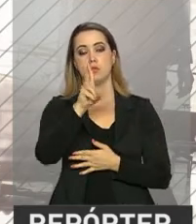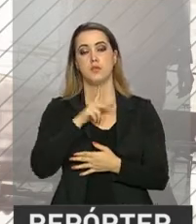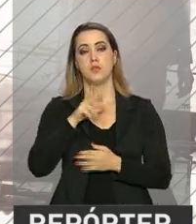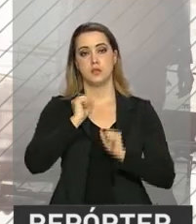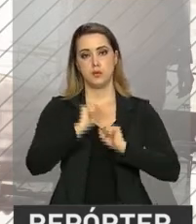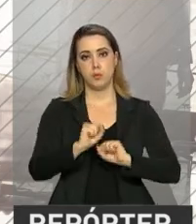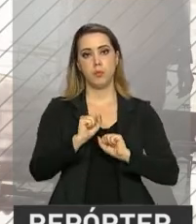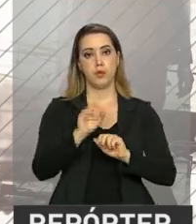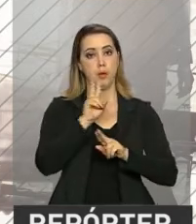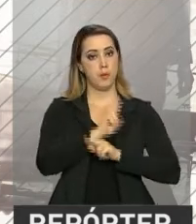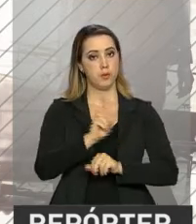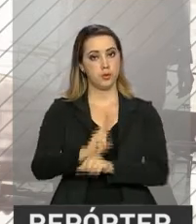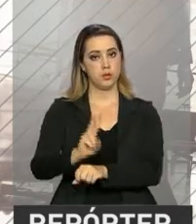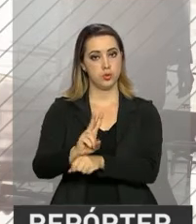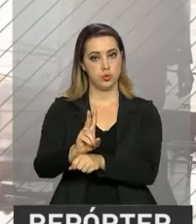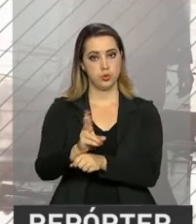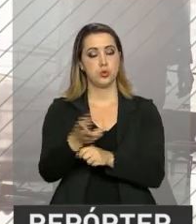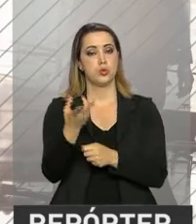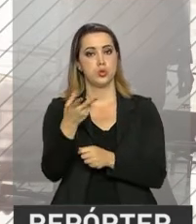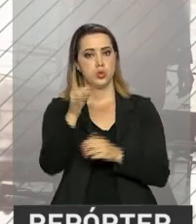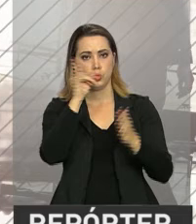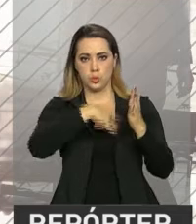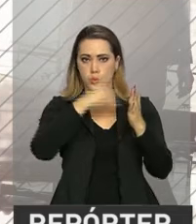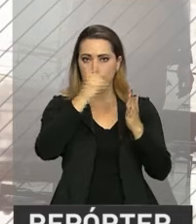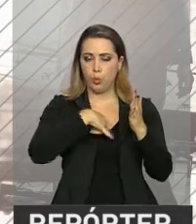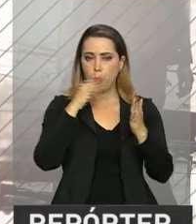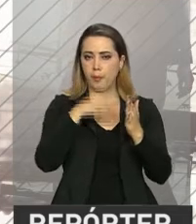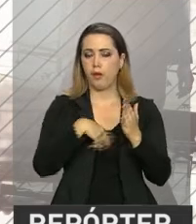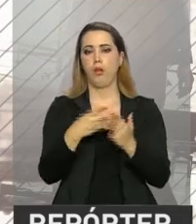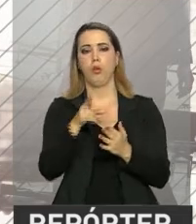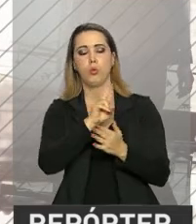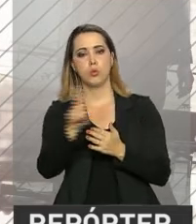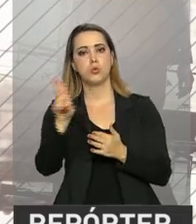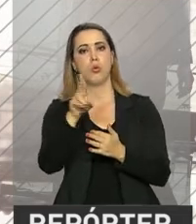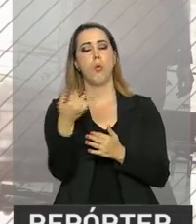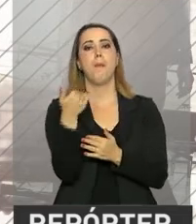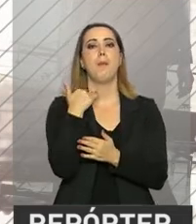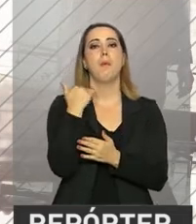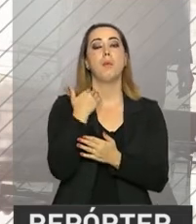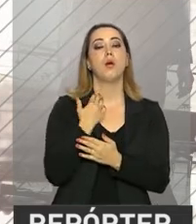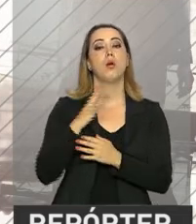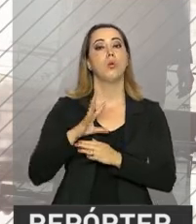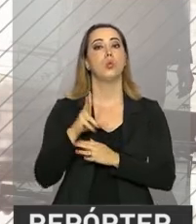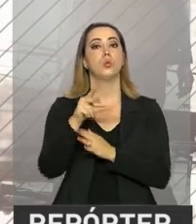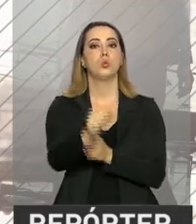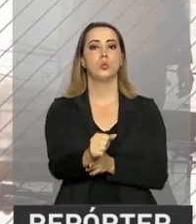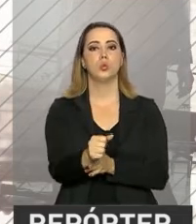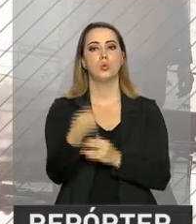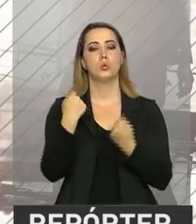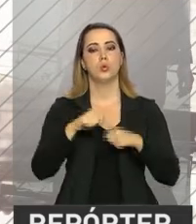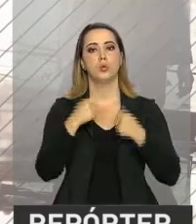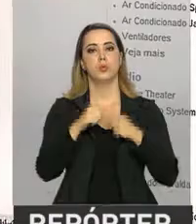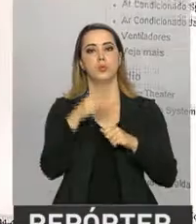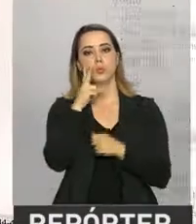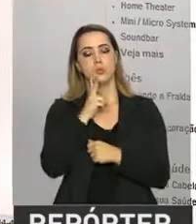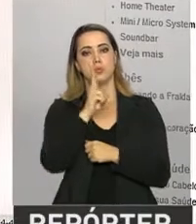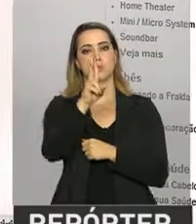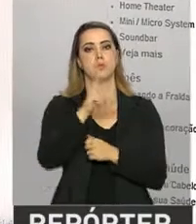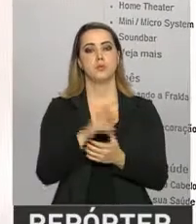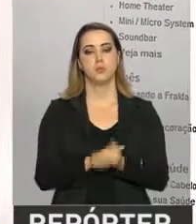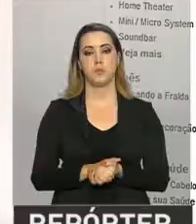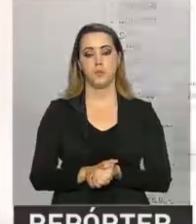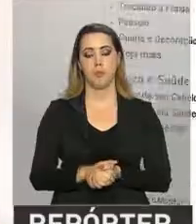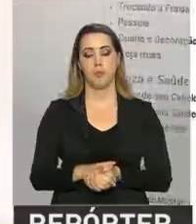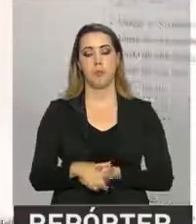para a proteção de seus dados não forneça seus dados bancários a sites não possuem certificados de segurança teve